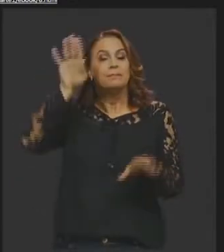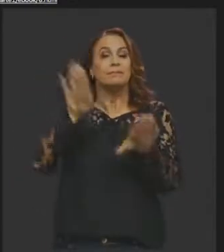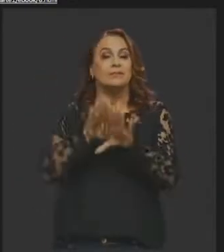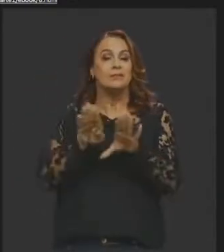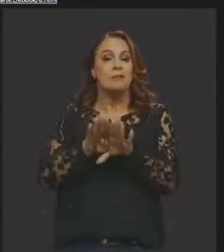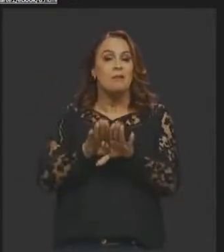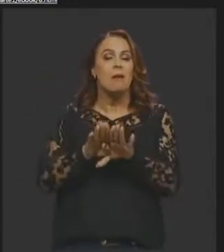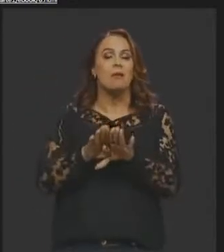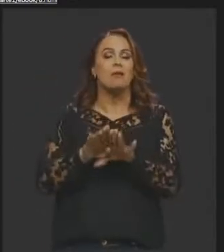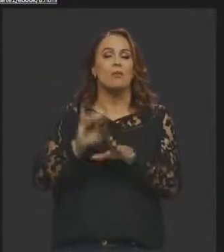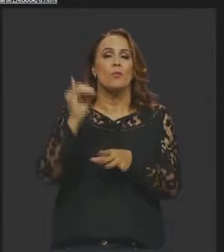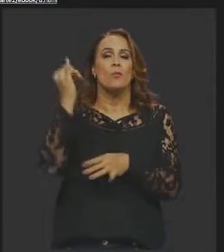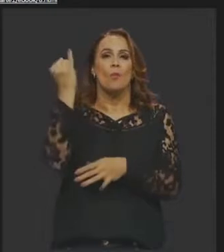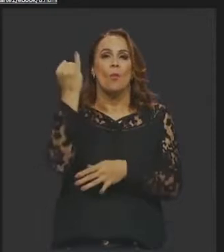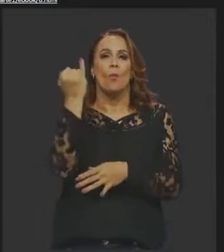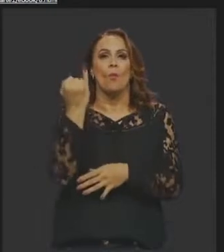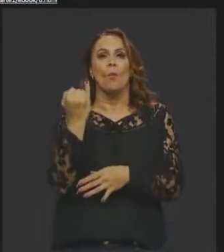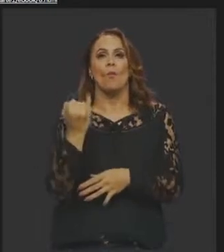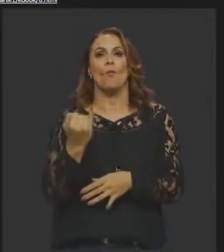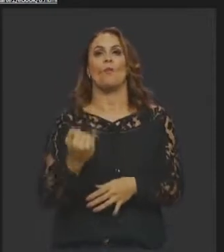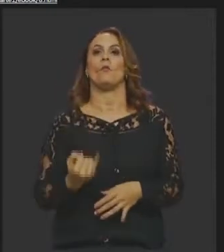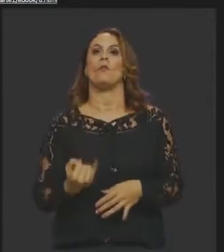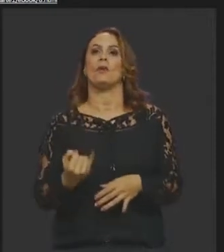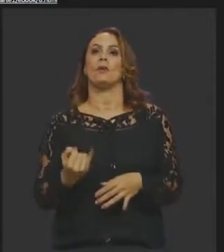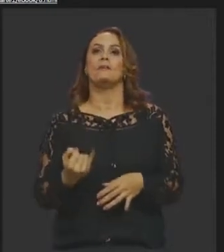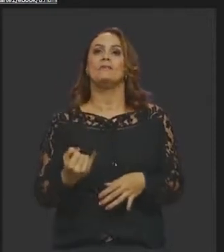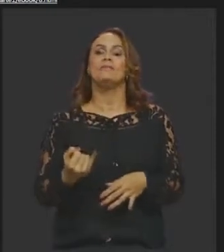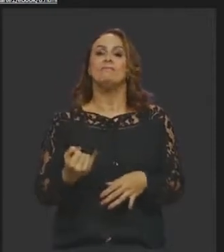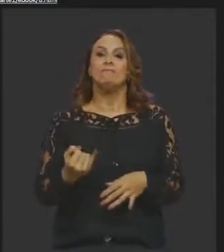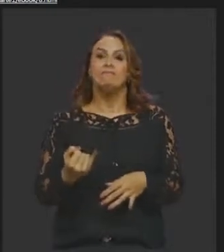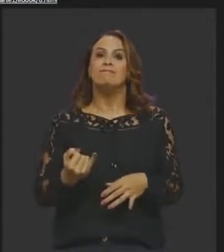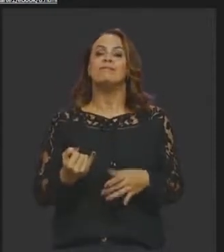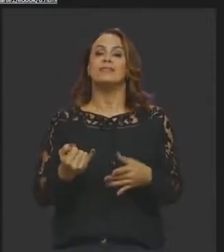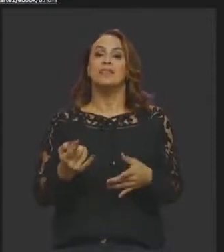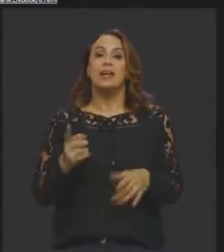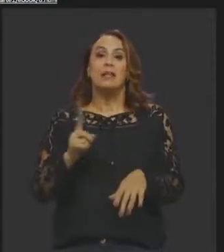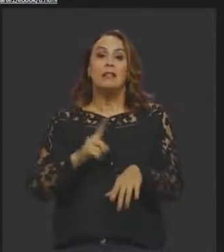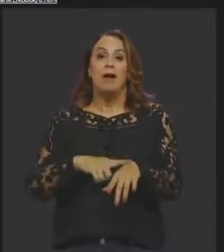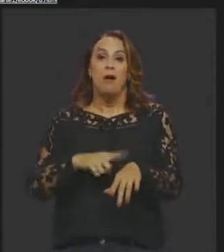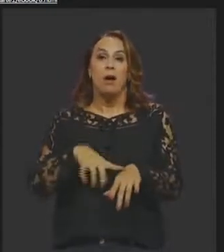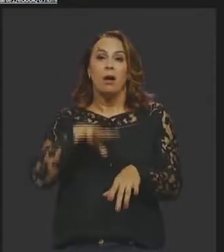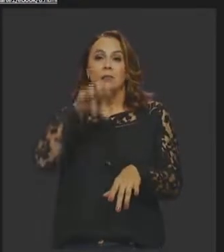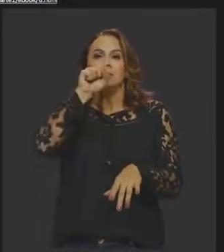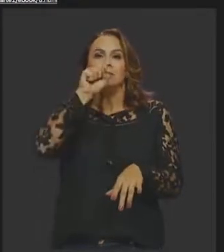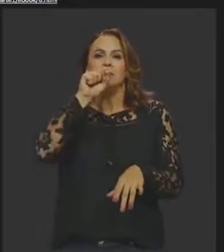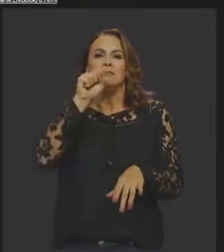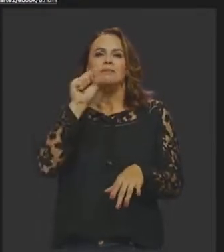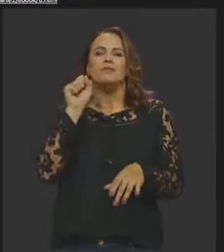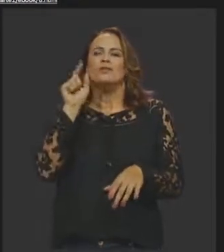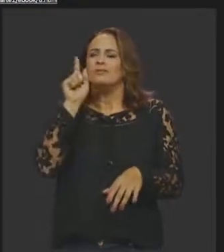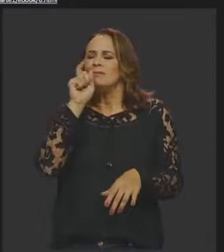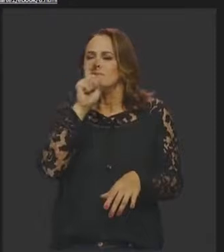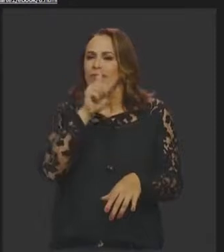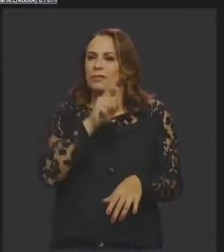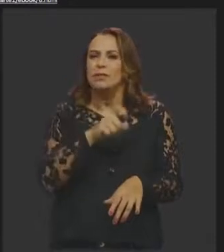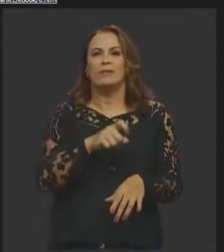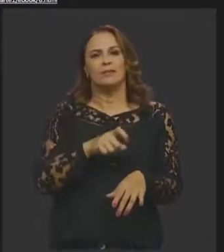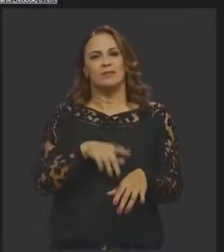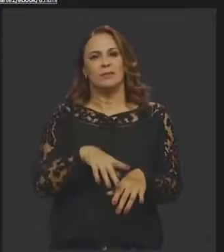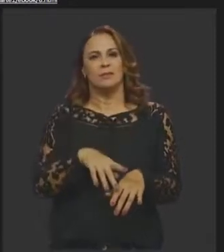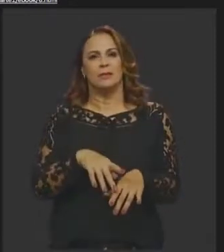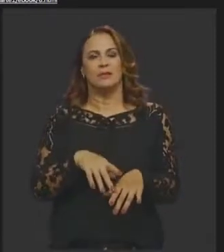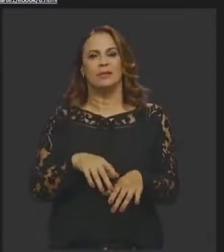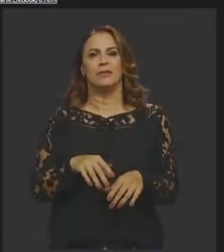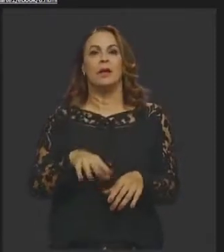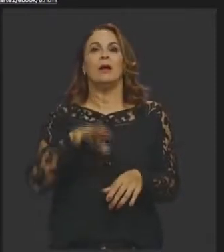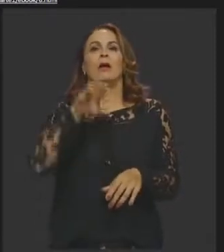muito, a sentir dificuldade, às vezes até mesmo na hora de respirar. Então é uma doença que tem tratamento,